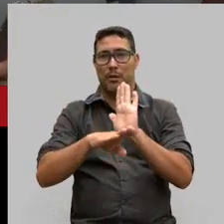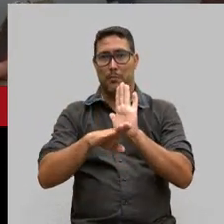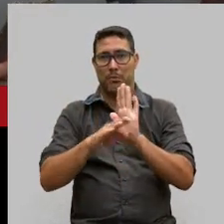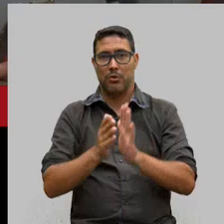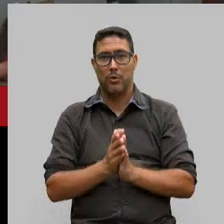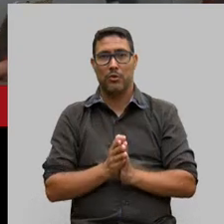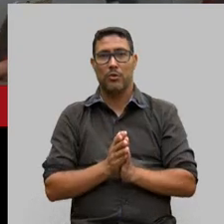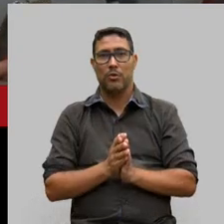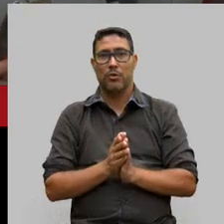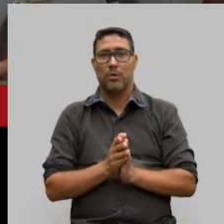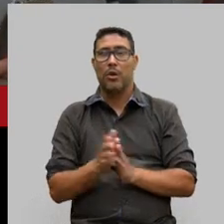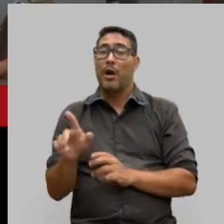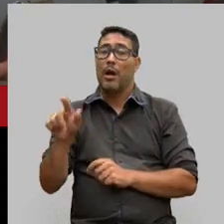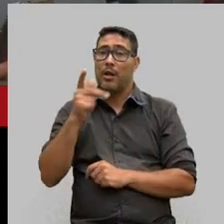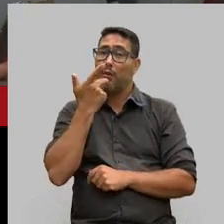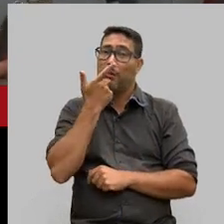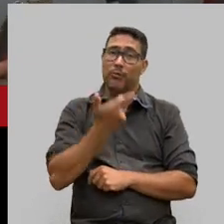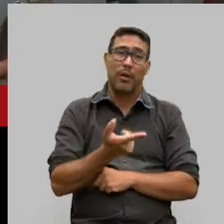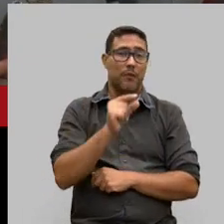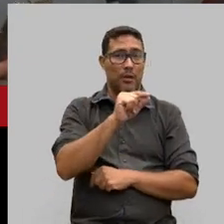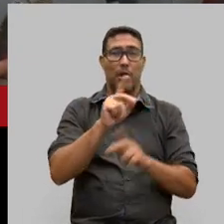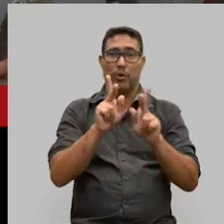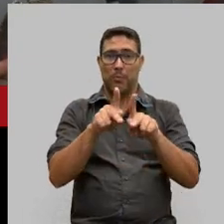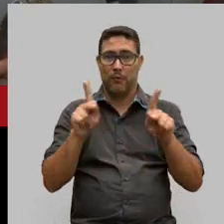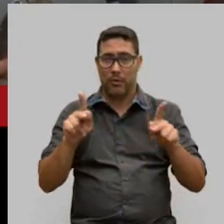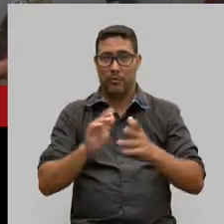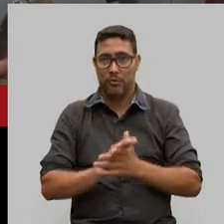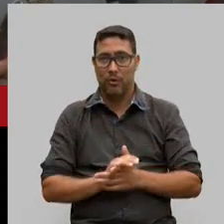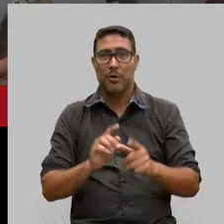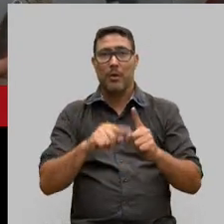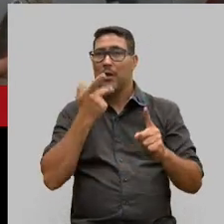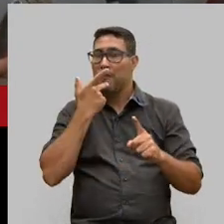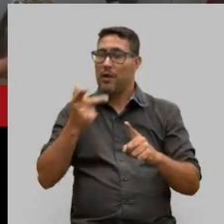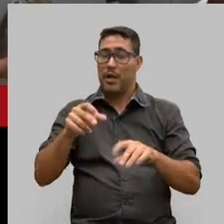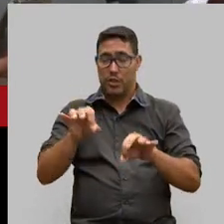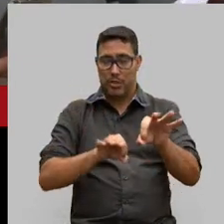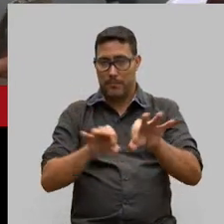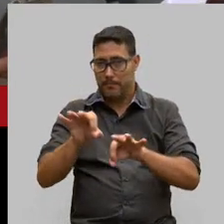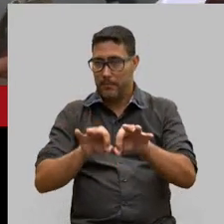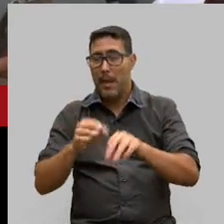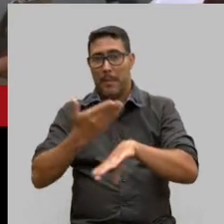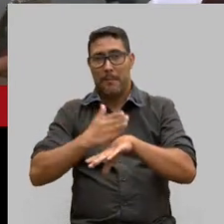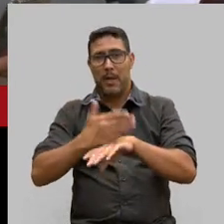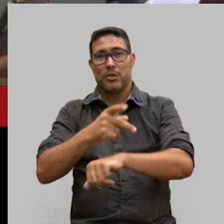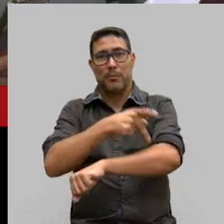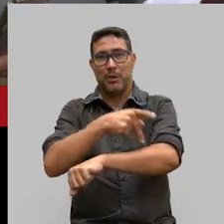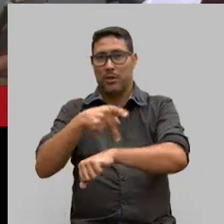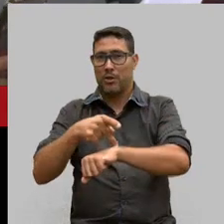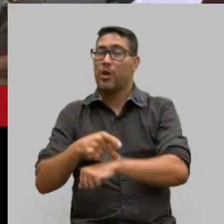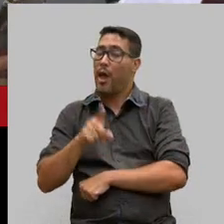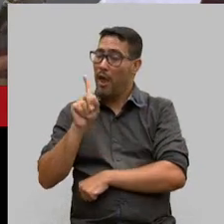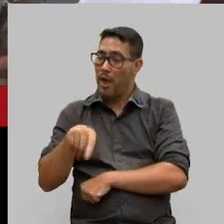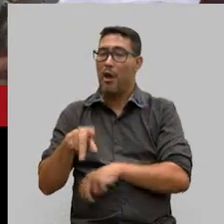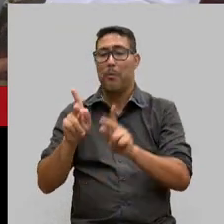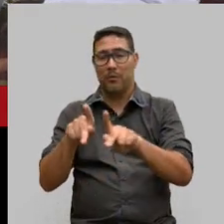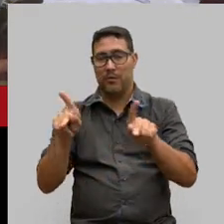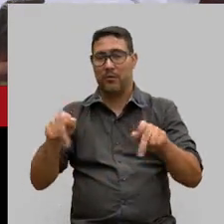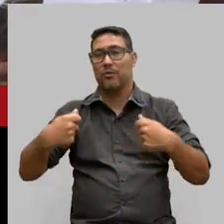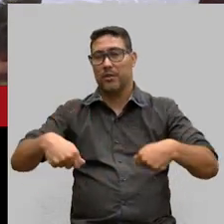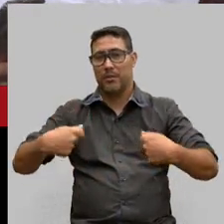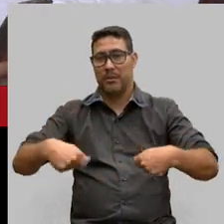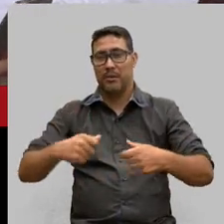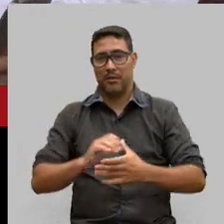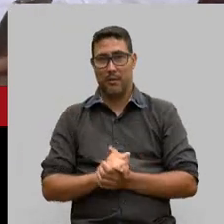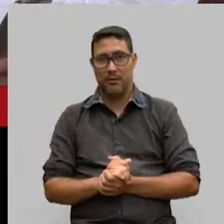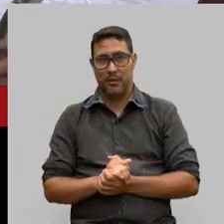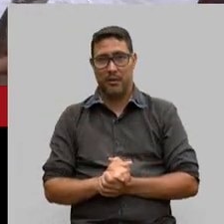está falando um professor de apoio mas quando se fala em práticas pedagógicas é um professor que faz isso quando